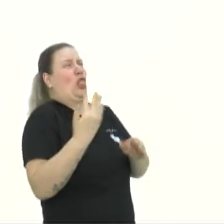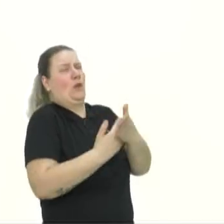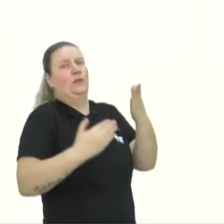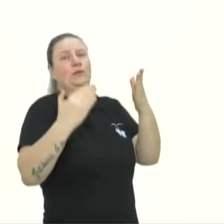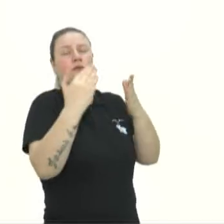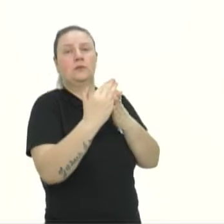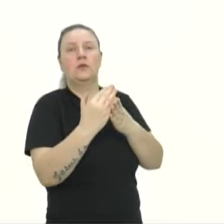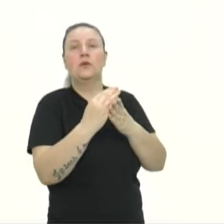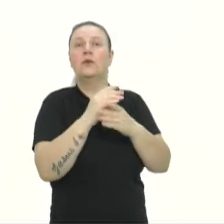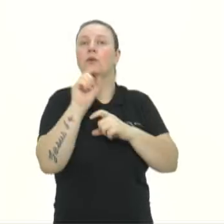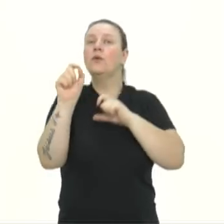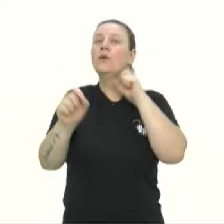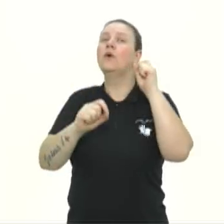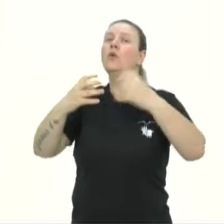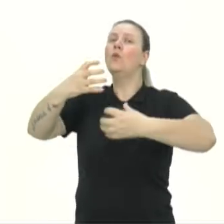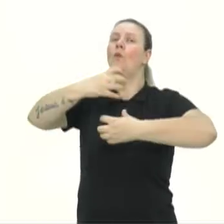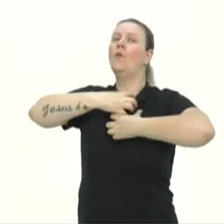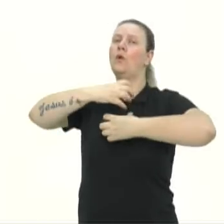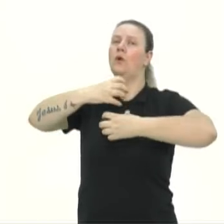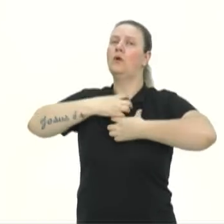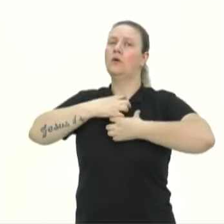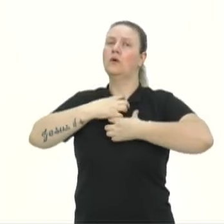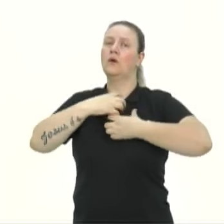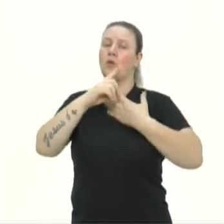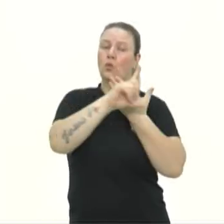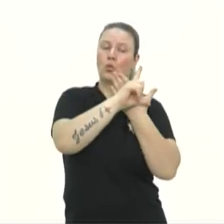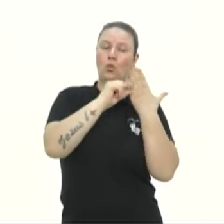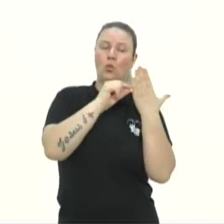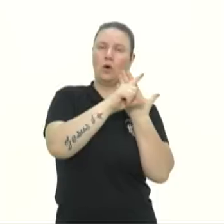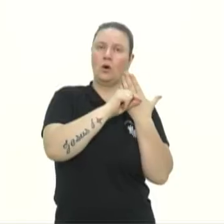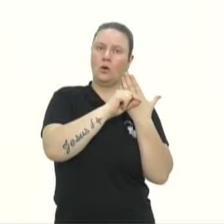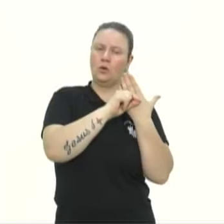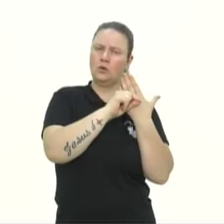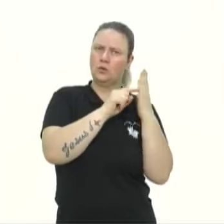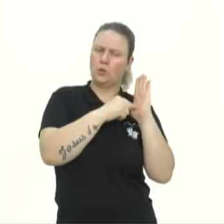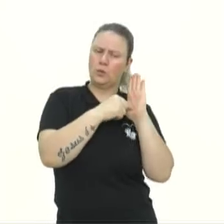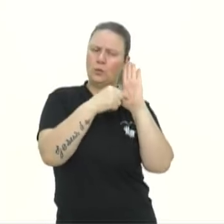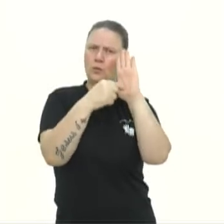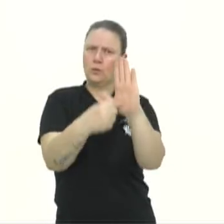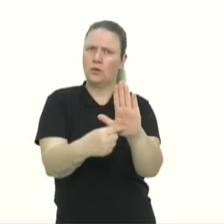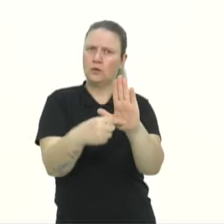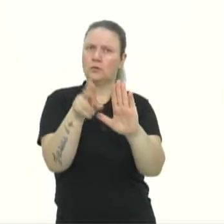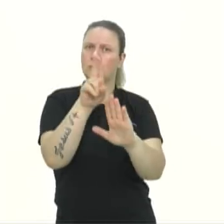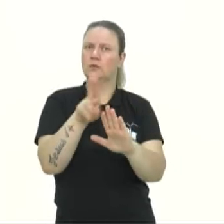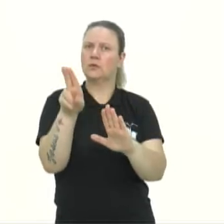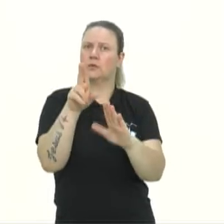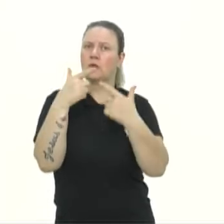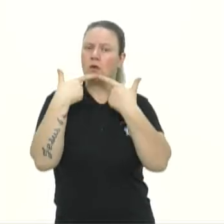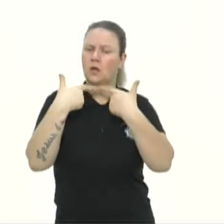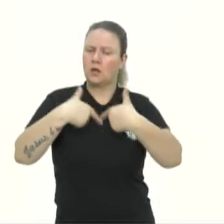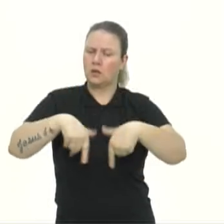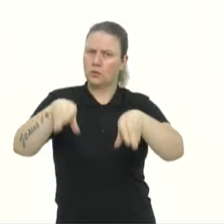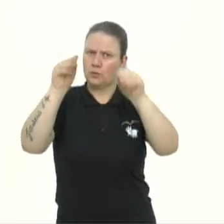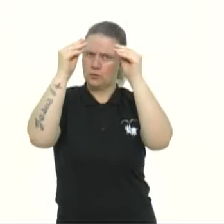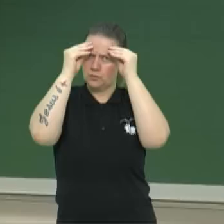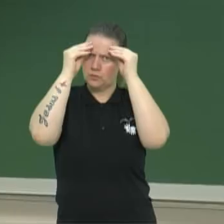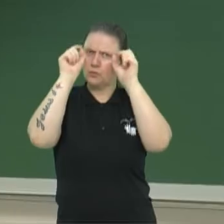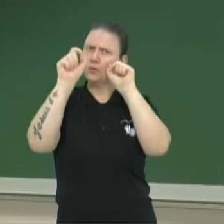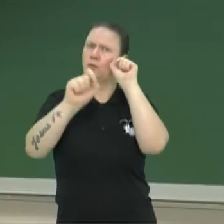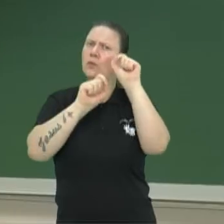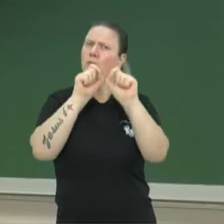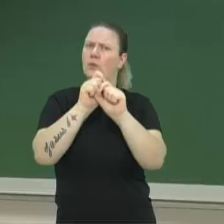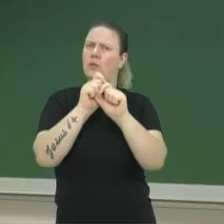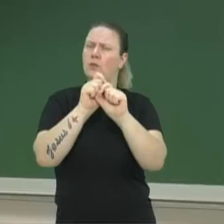Que efeito de sentido o autor promove ao utilizar esses recursos linguísticos na fala dos